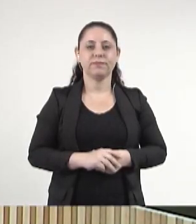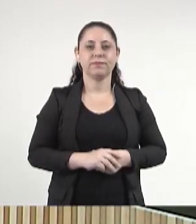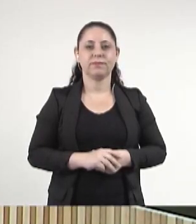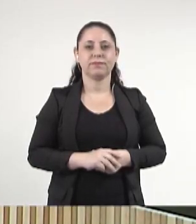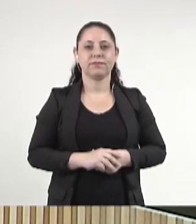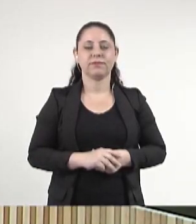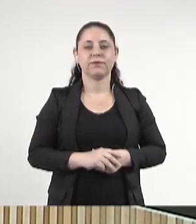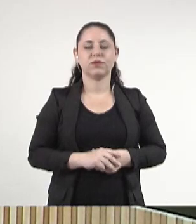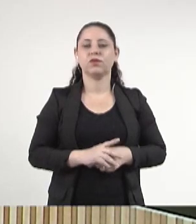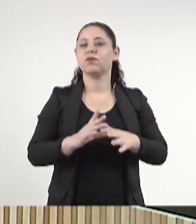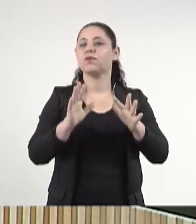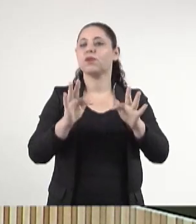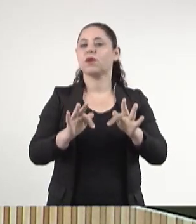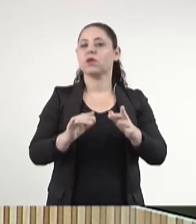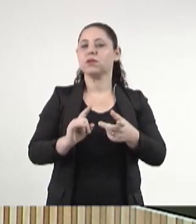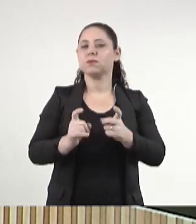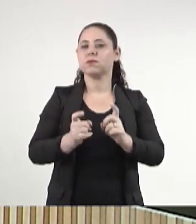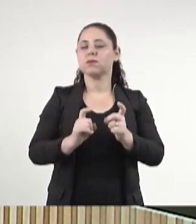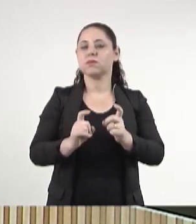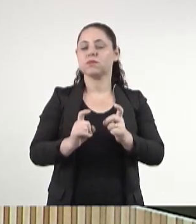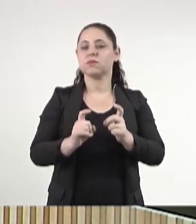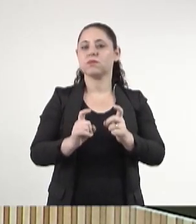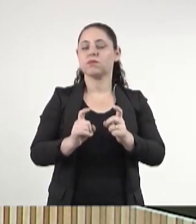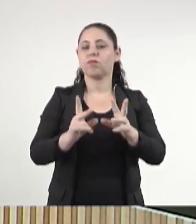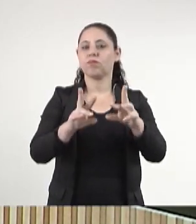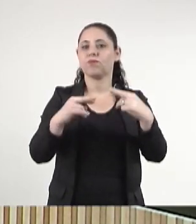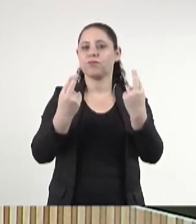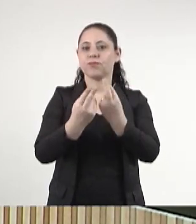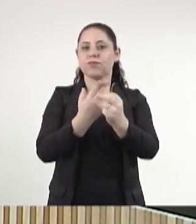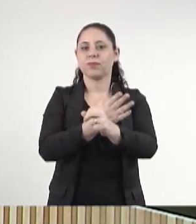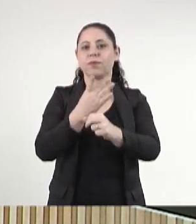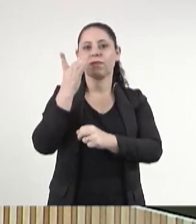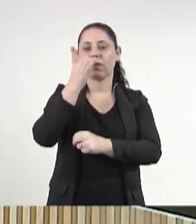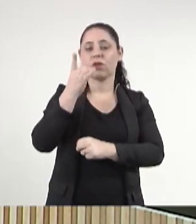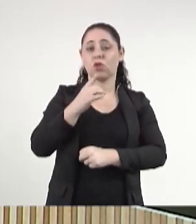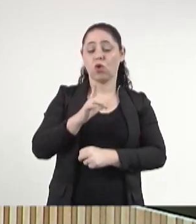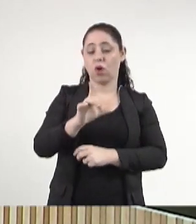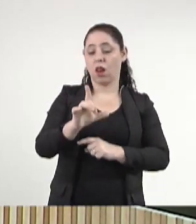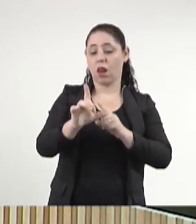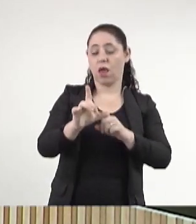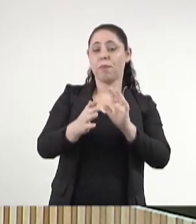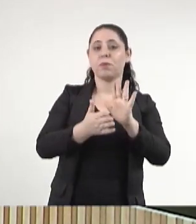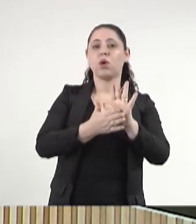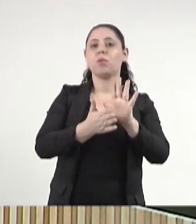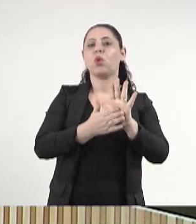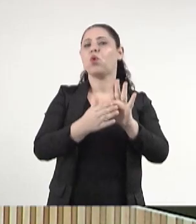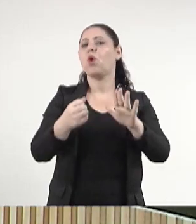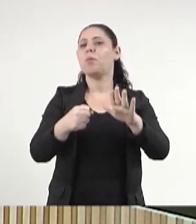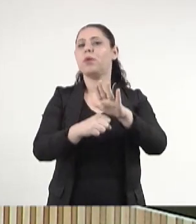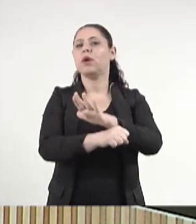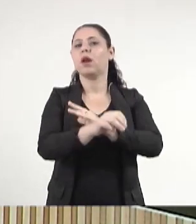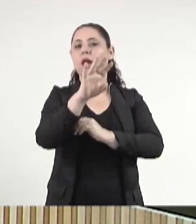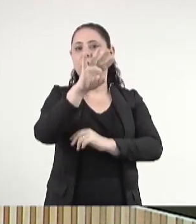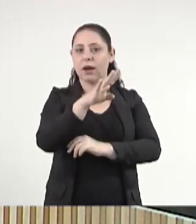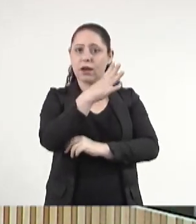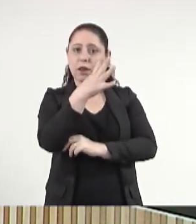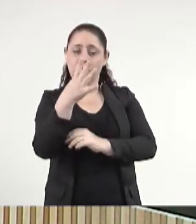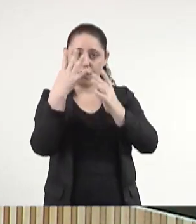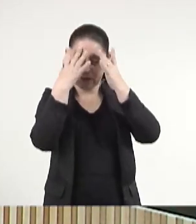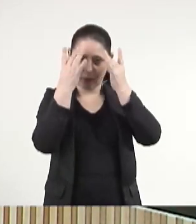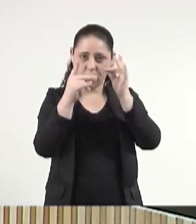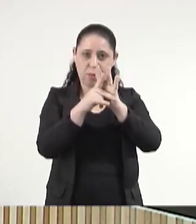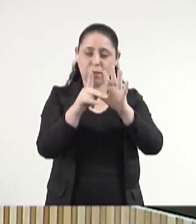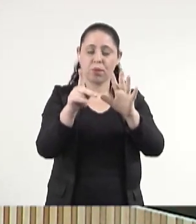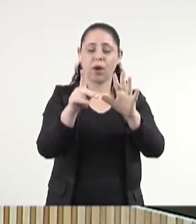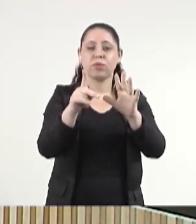E no final do pequeno expediente da sessão de hoje, o deputado Lucas de Lima propôs a inclusão no calendário oficial